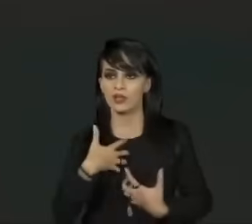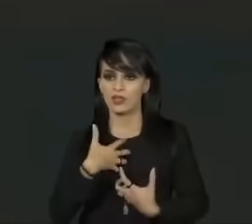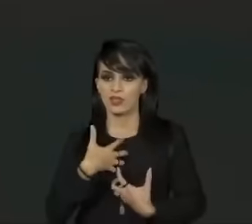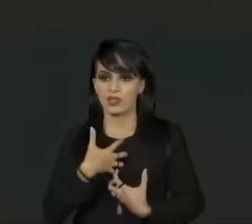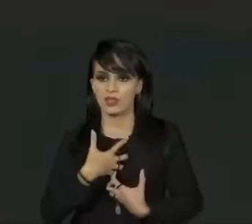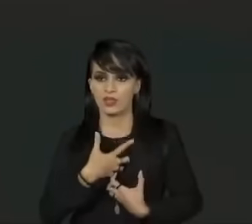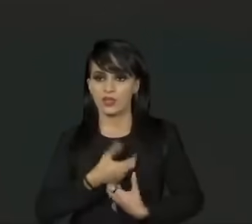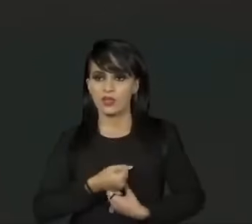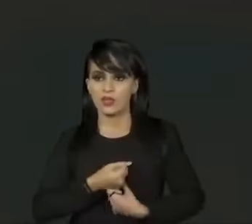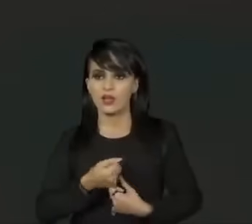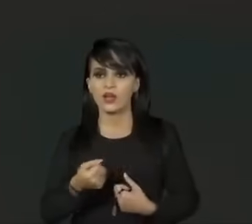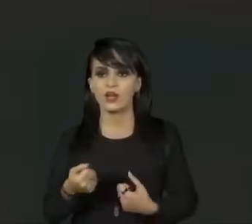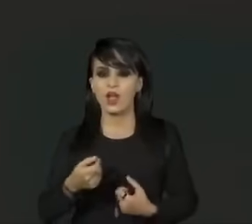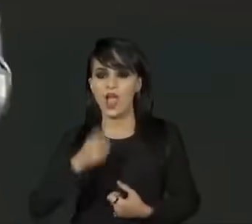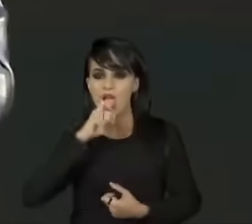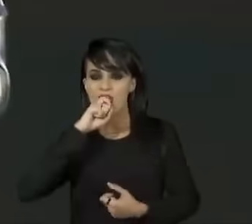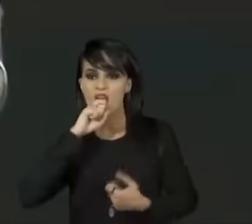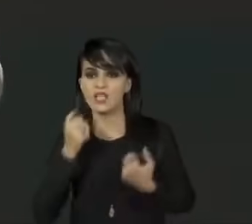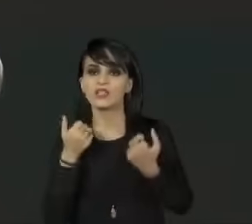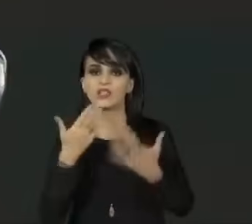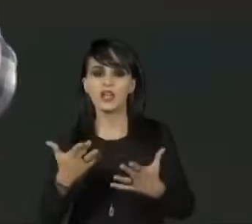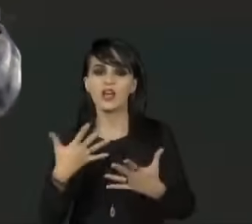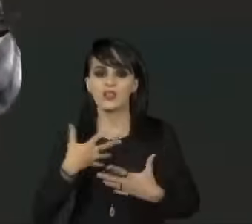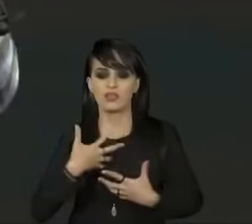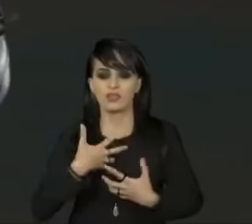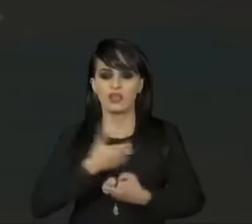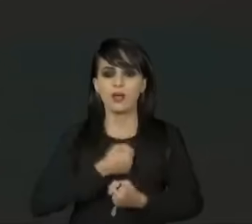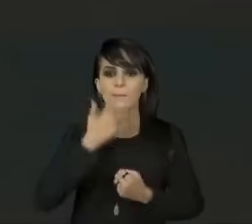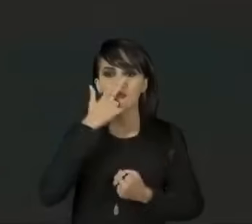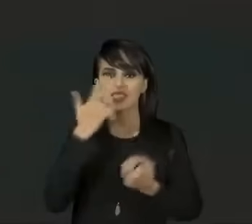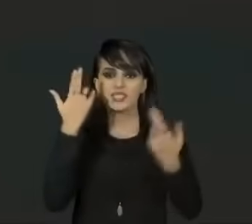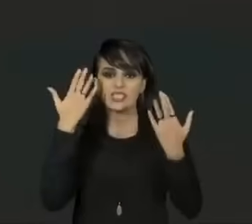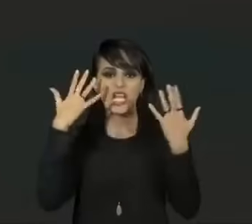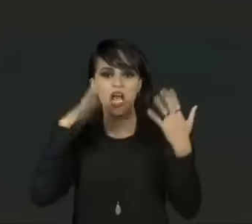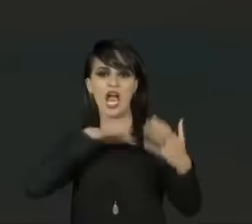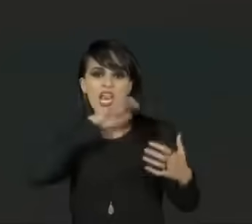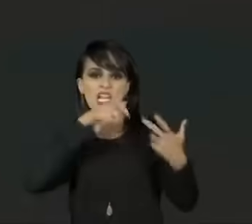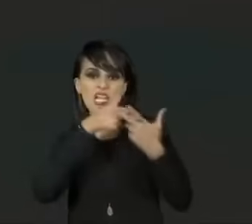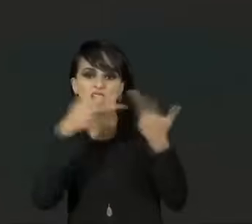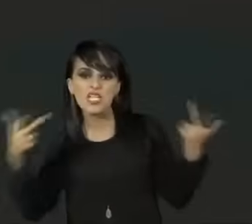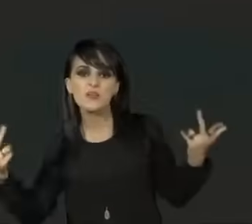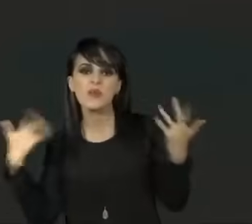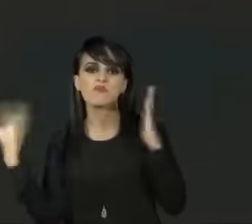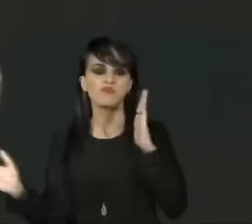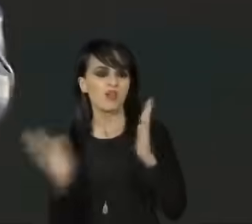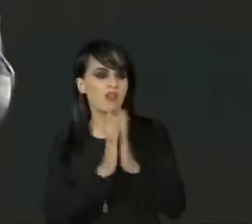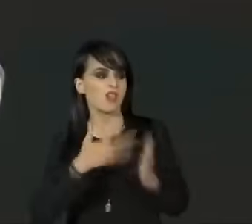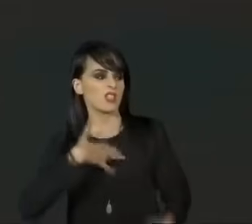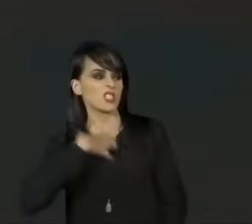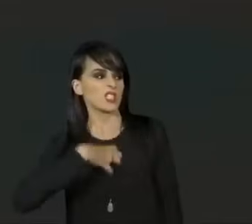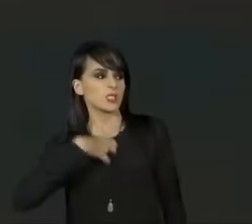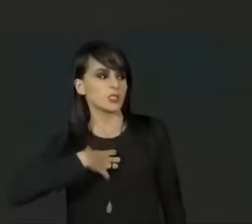produz amargura era como um animal perante fiquei embrutecido